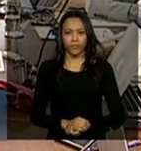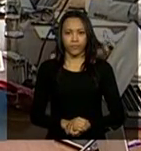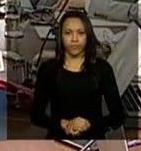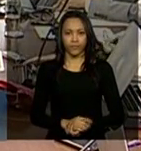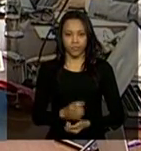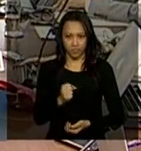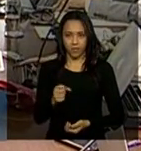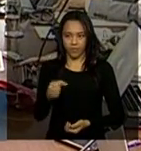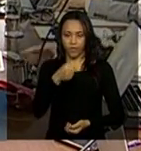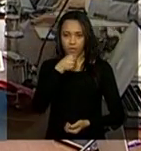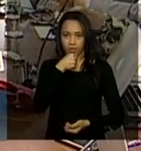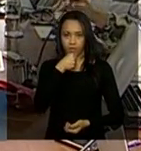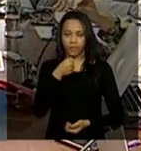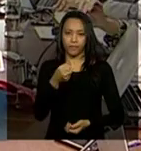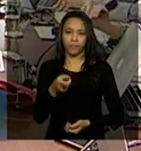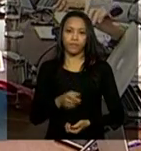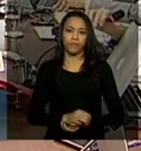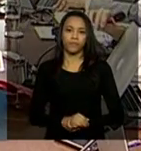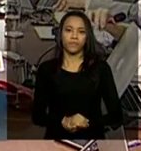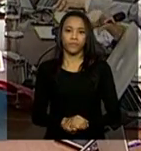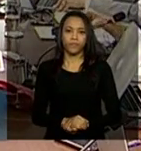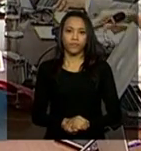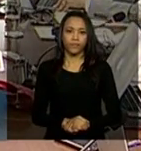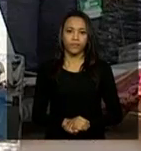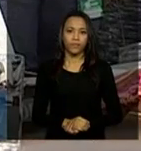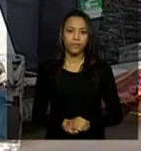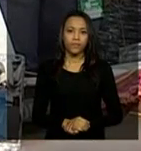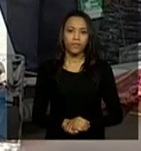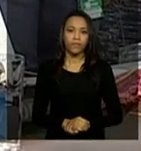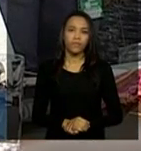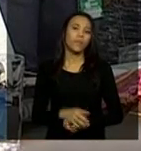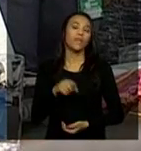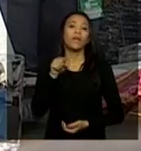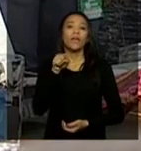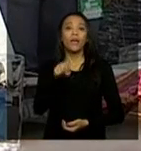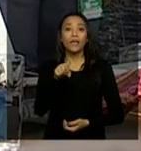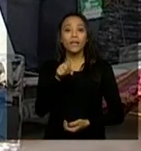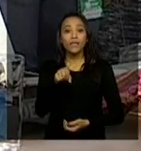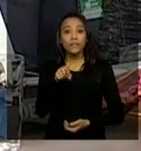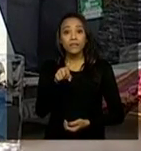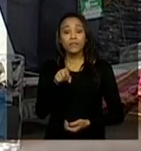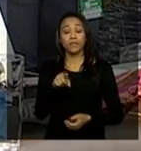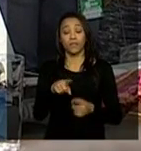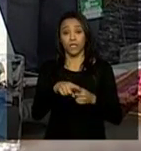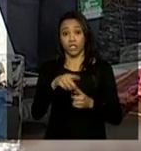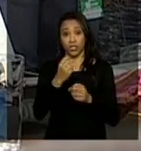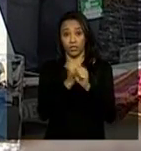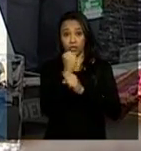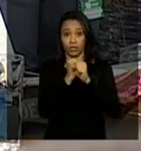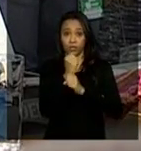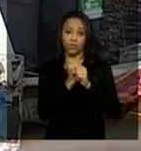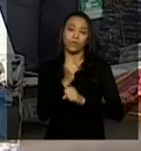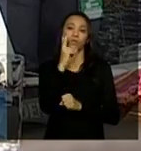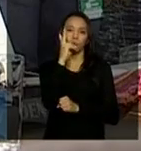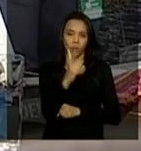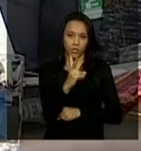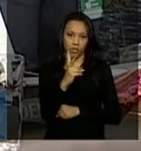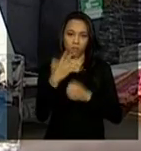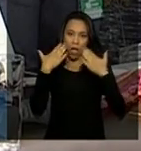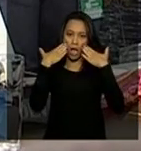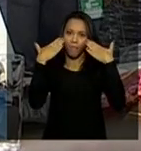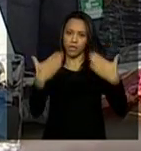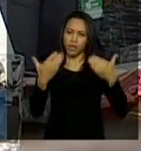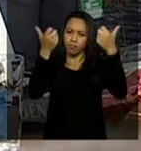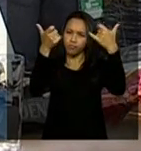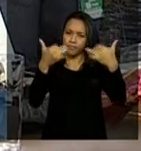Pode falar o microfone. Esse delay de 2 anos para a apresentação do resultado do estudo, do